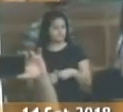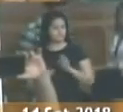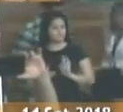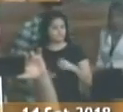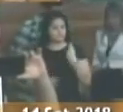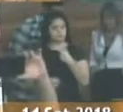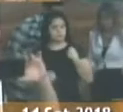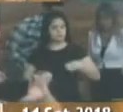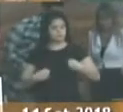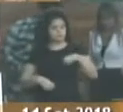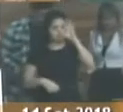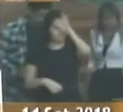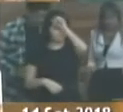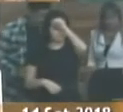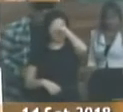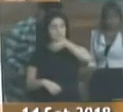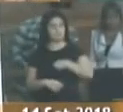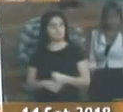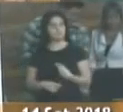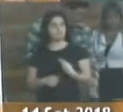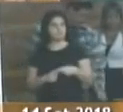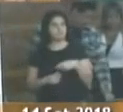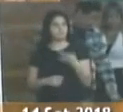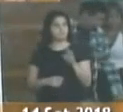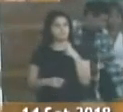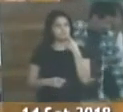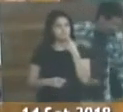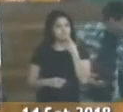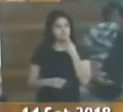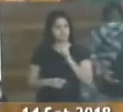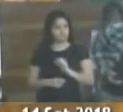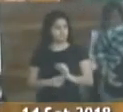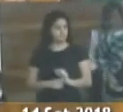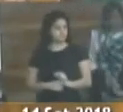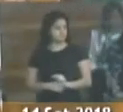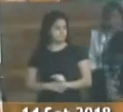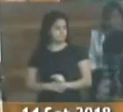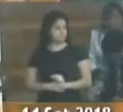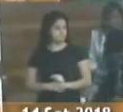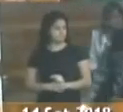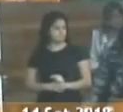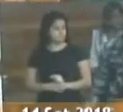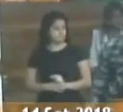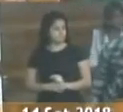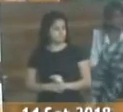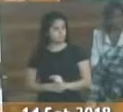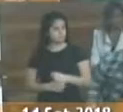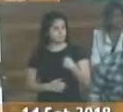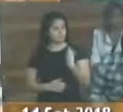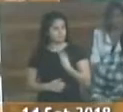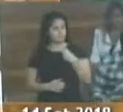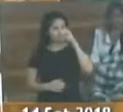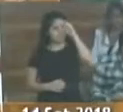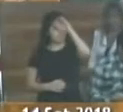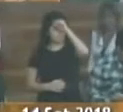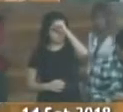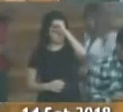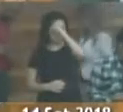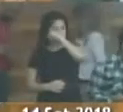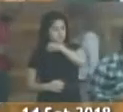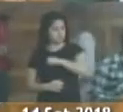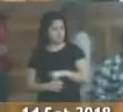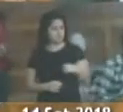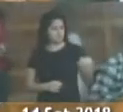que aprender. Às vezes a gente usa uma figura de linguagem, uma expressão, e a gente aprende, né,